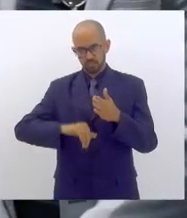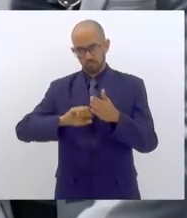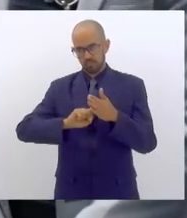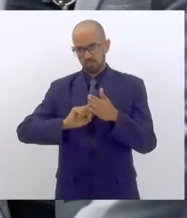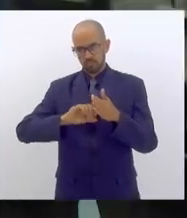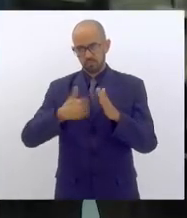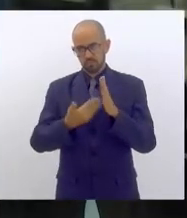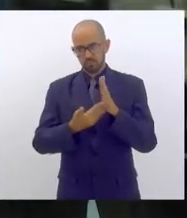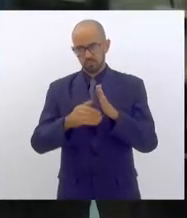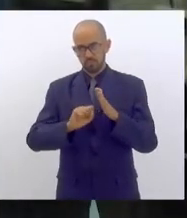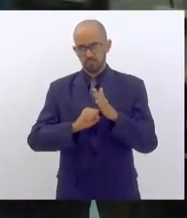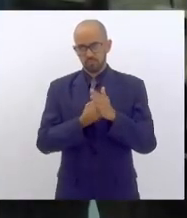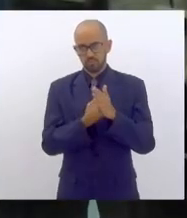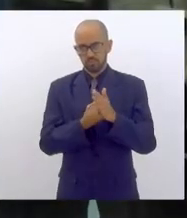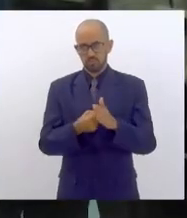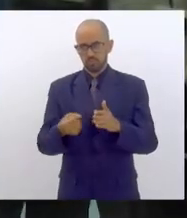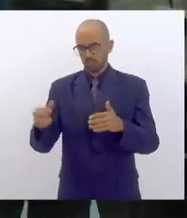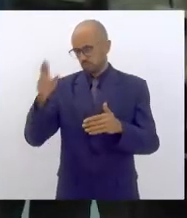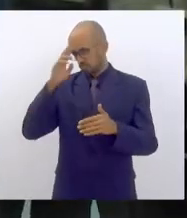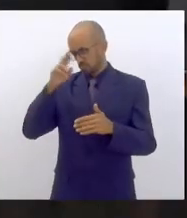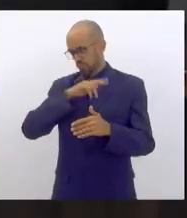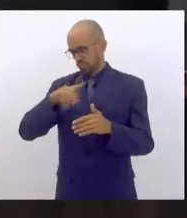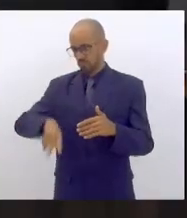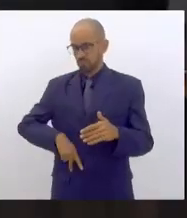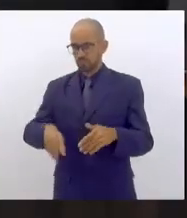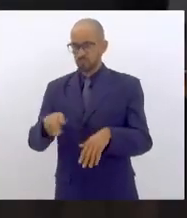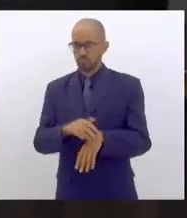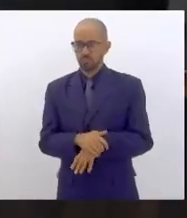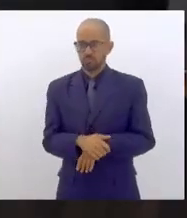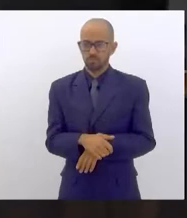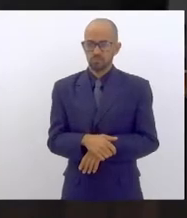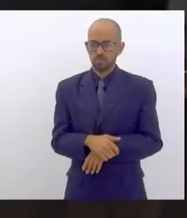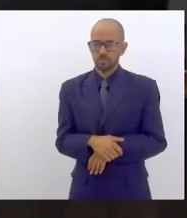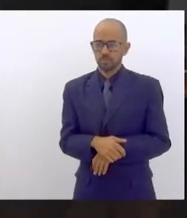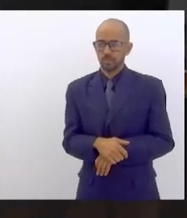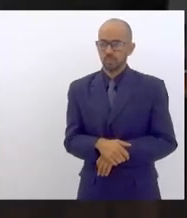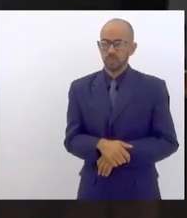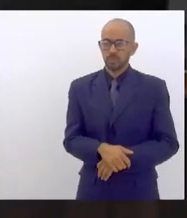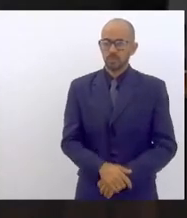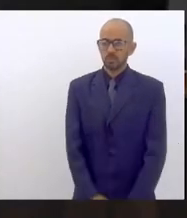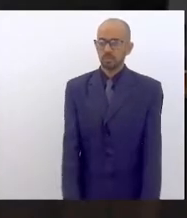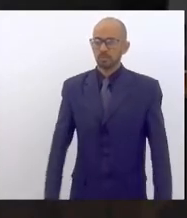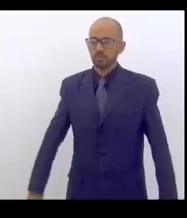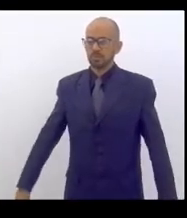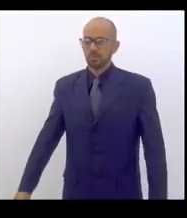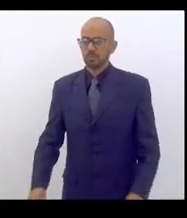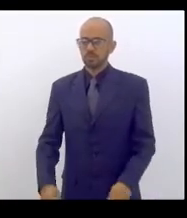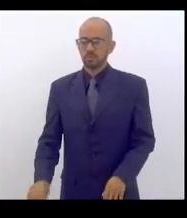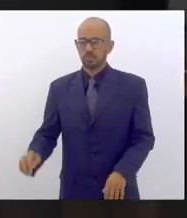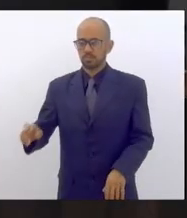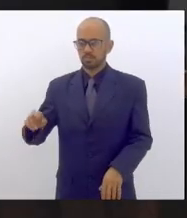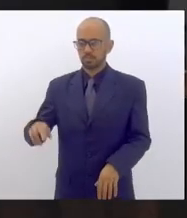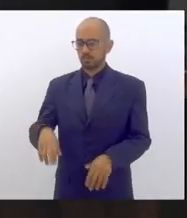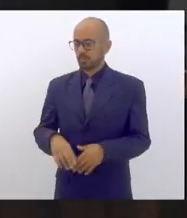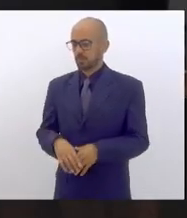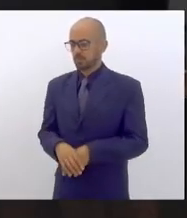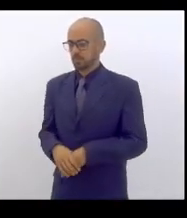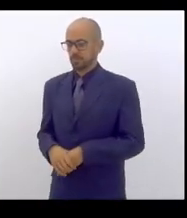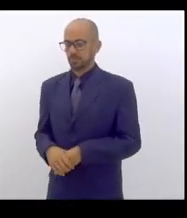presidente. Eu quero aqui dizer... Senhor presidente.